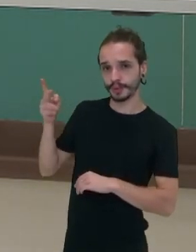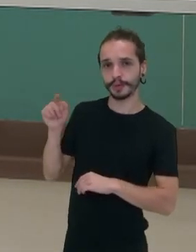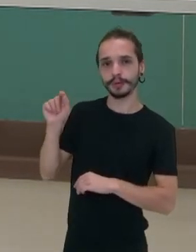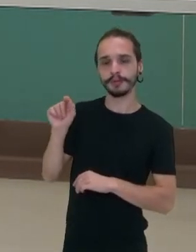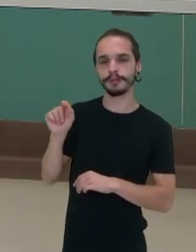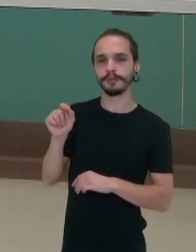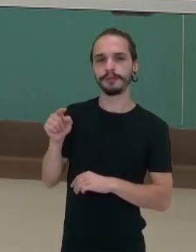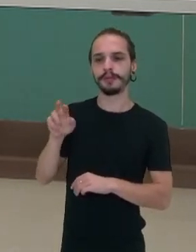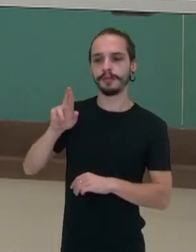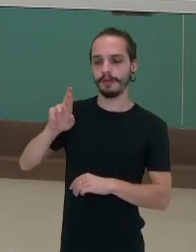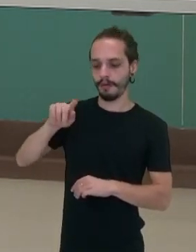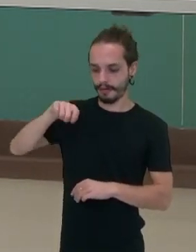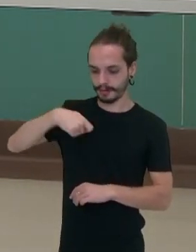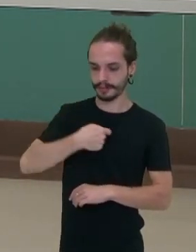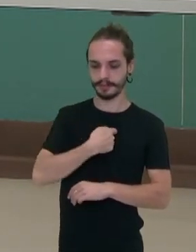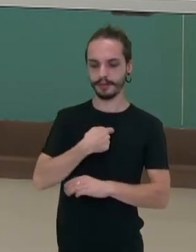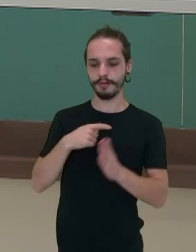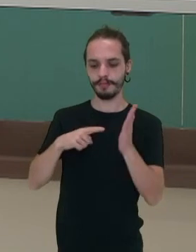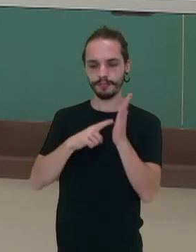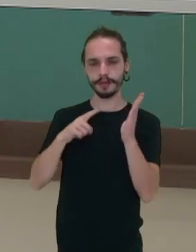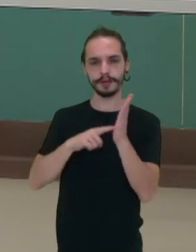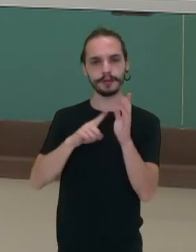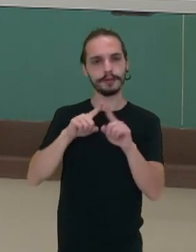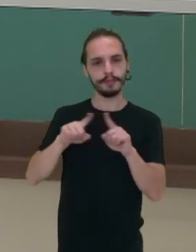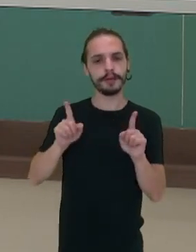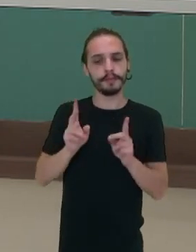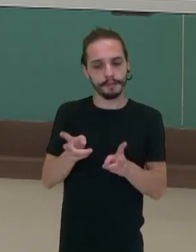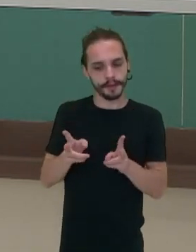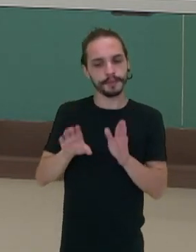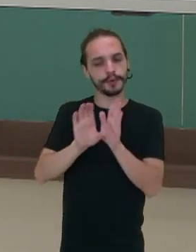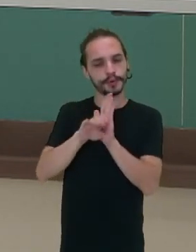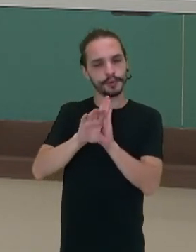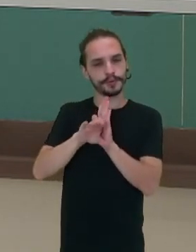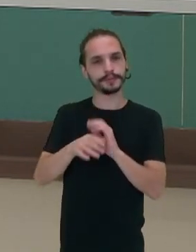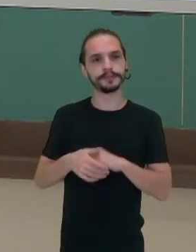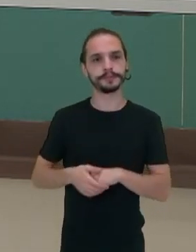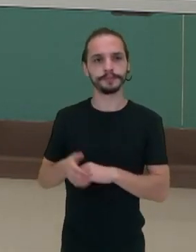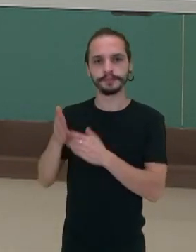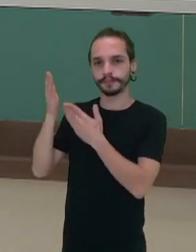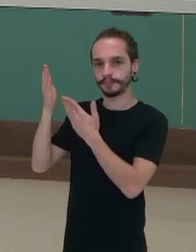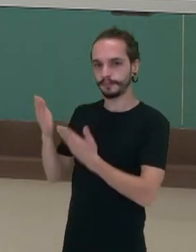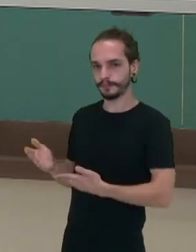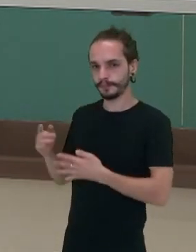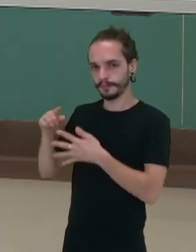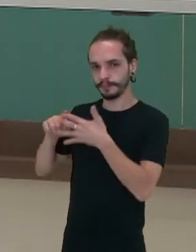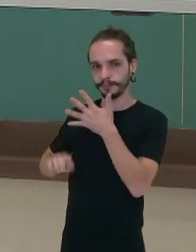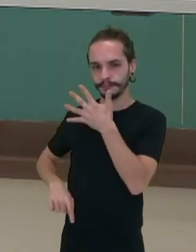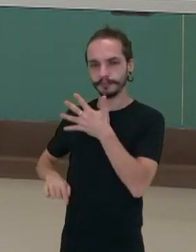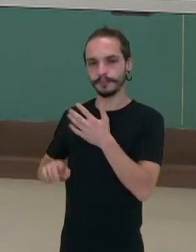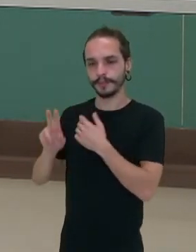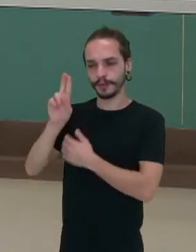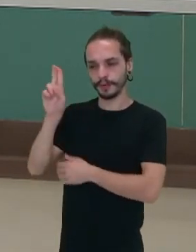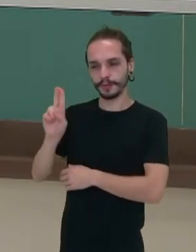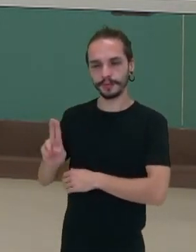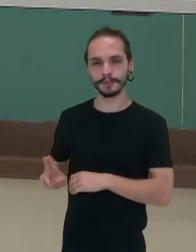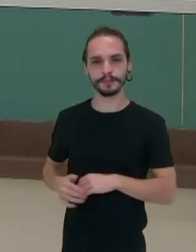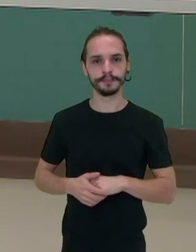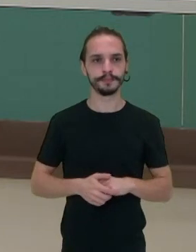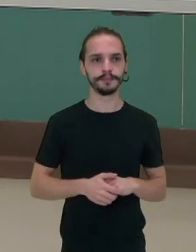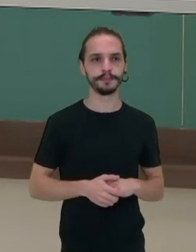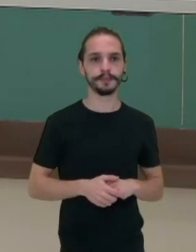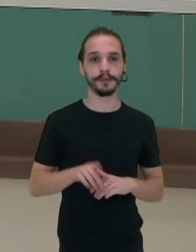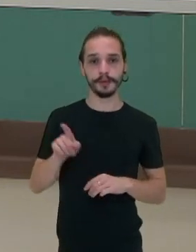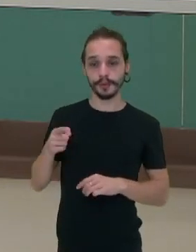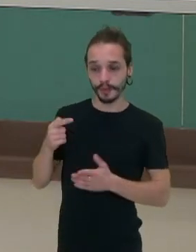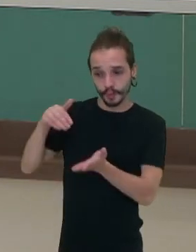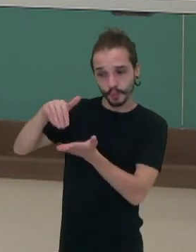se consideram impressionistas, mas eles estão dentro do conceito impressionista. Alfred Shelley, Jacques-Camille Pissarro e a Berthe Morisot, que é uma mulher,